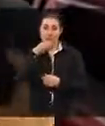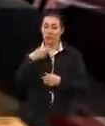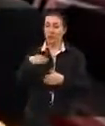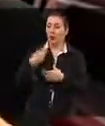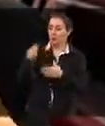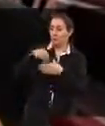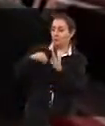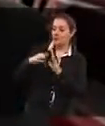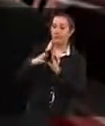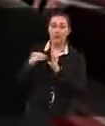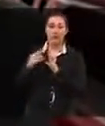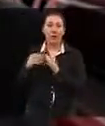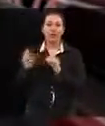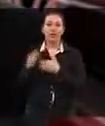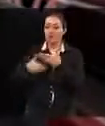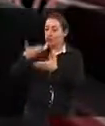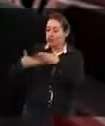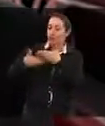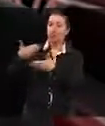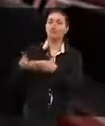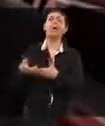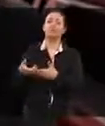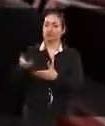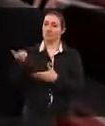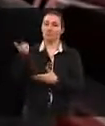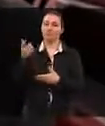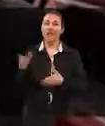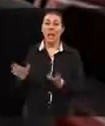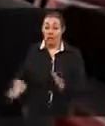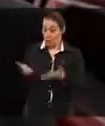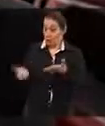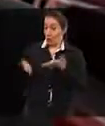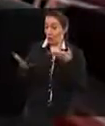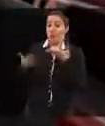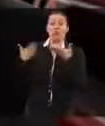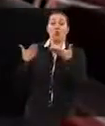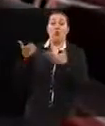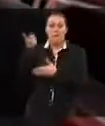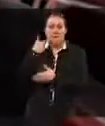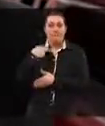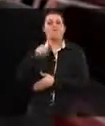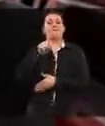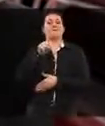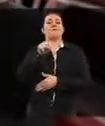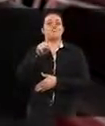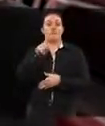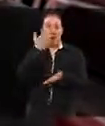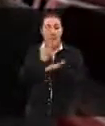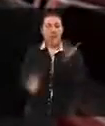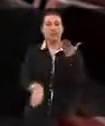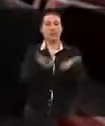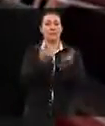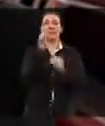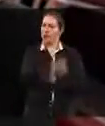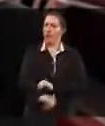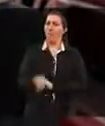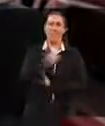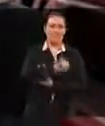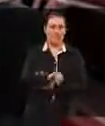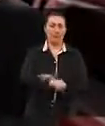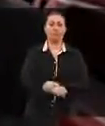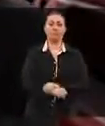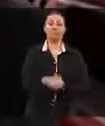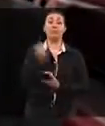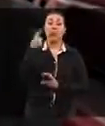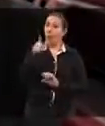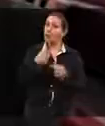uma insulina, já está fazendo algum processo metabólico, ele já começa a ser estimulado a iniciar esse processo de perda de peso. E é super importante,